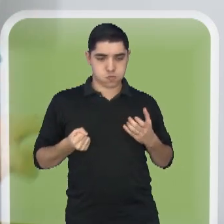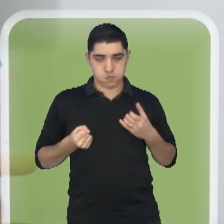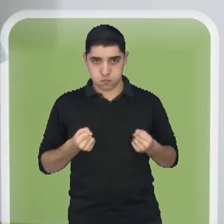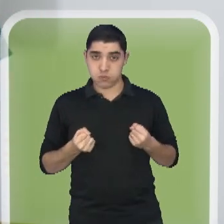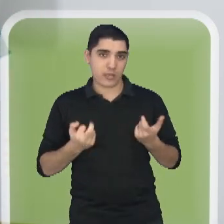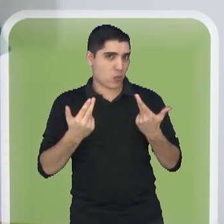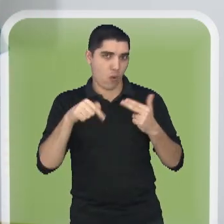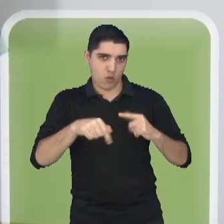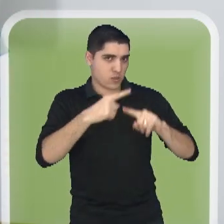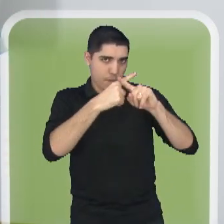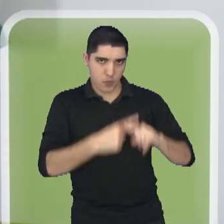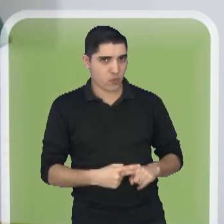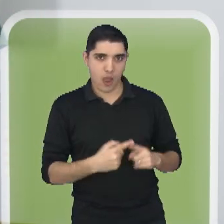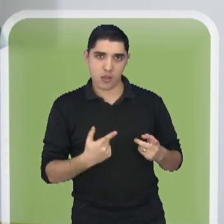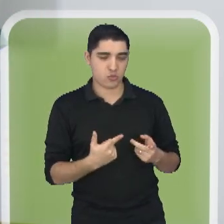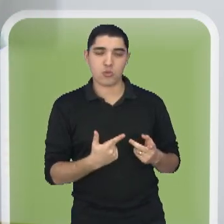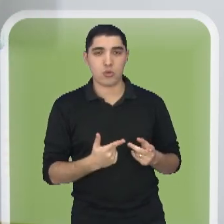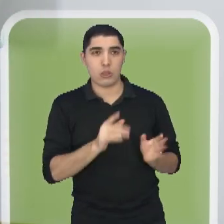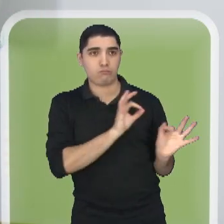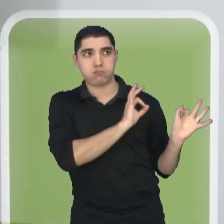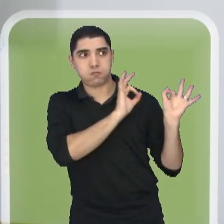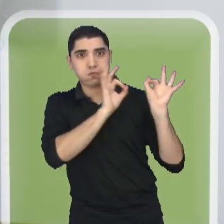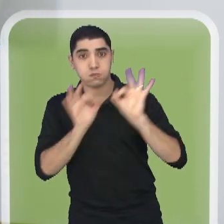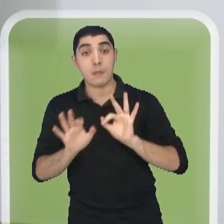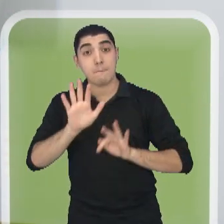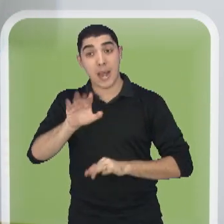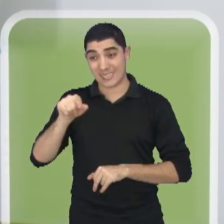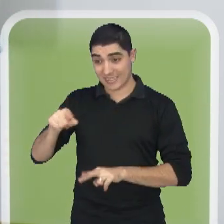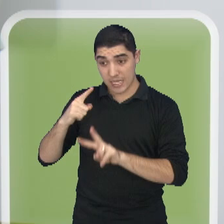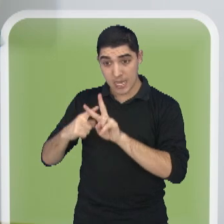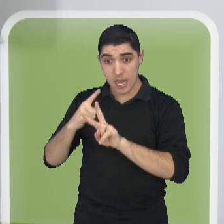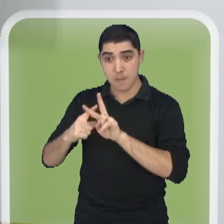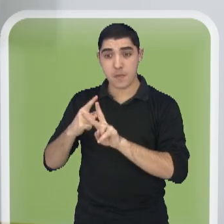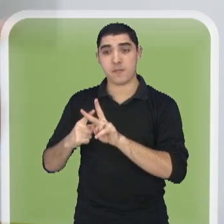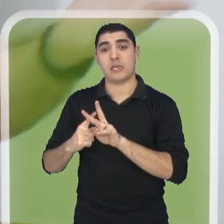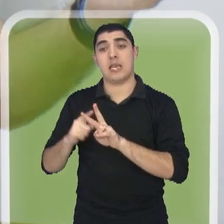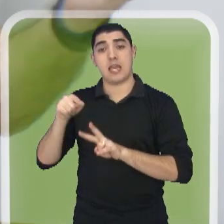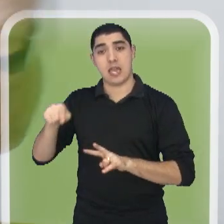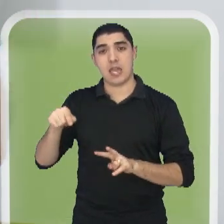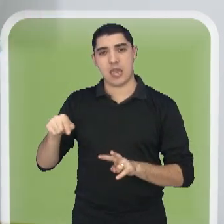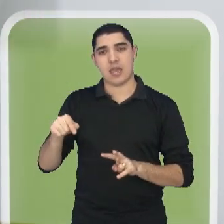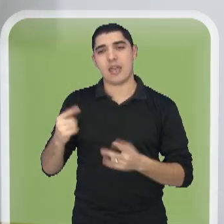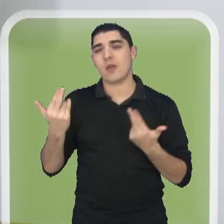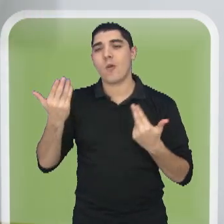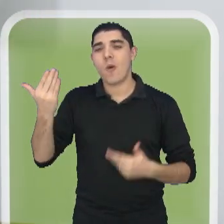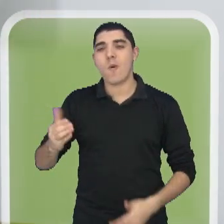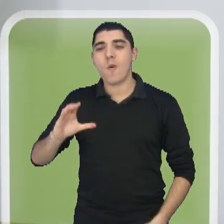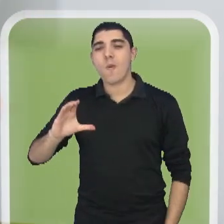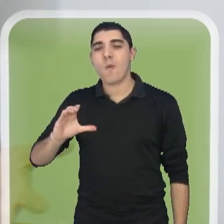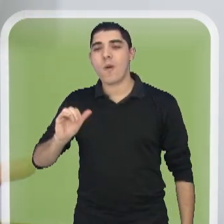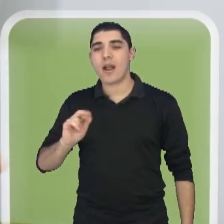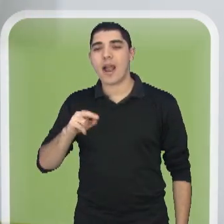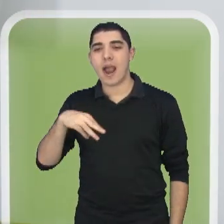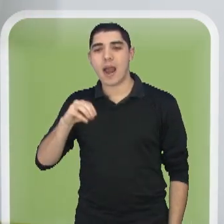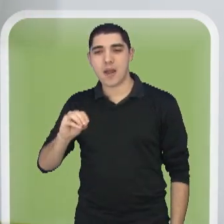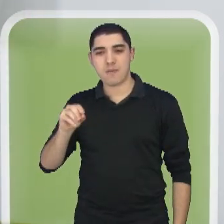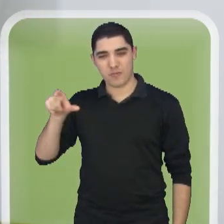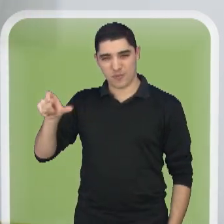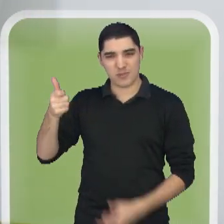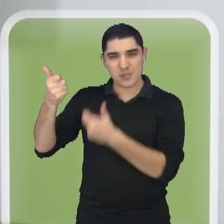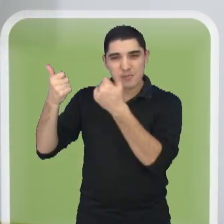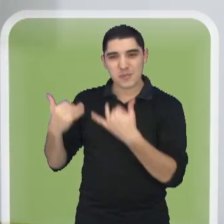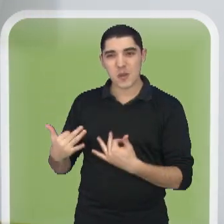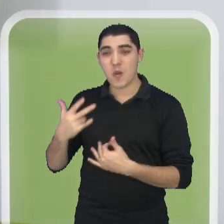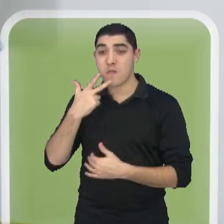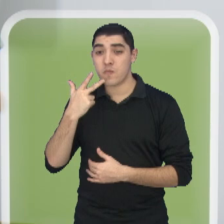quase inteiro. Só que o Capivariano entrou como o Carmo disse na transmissão, do 220, o São José